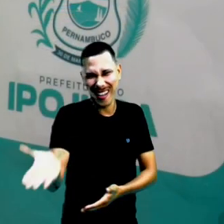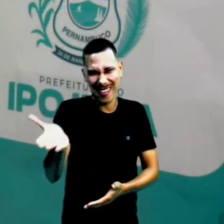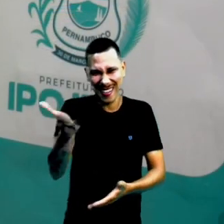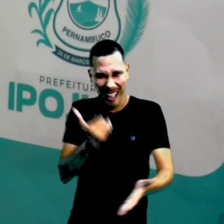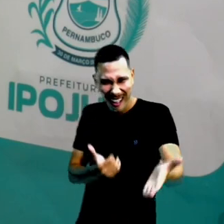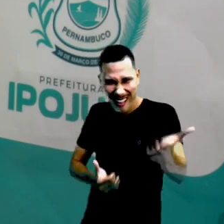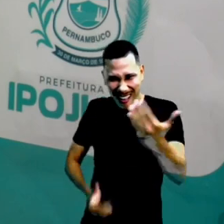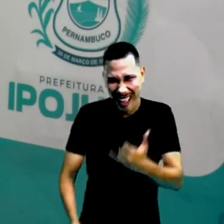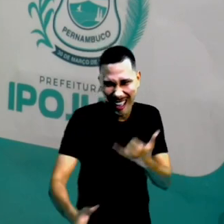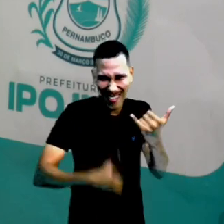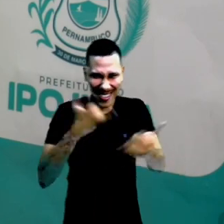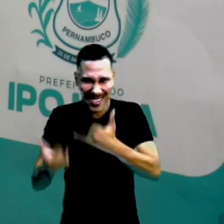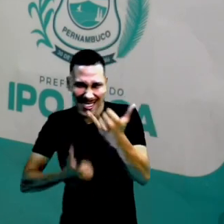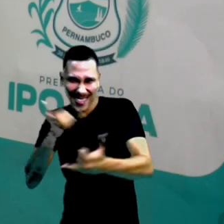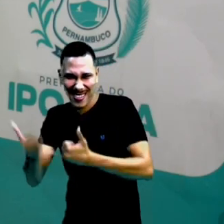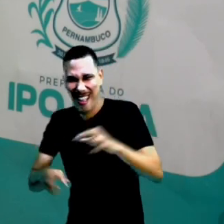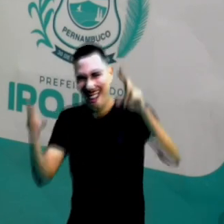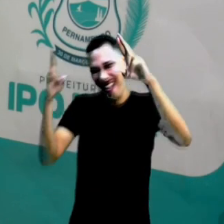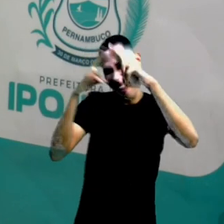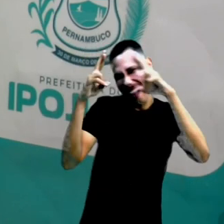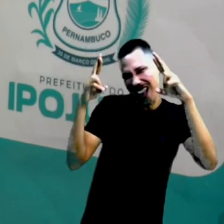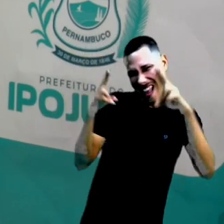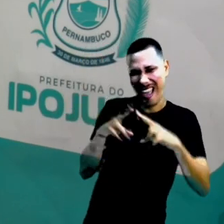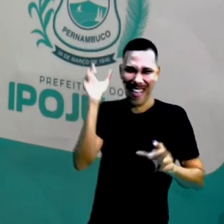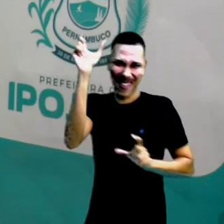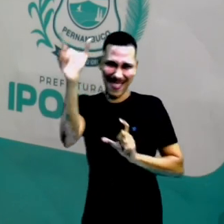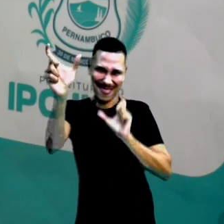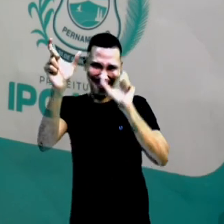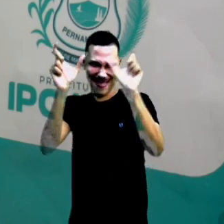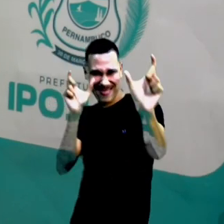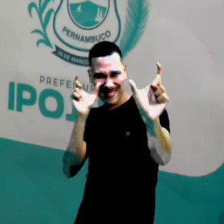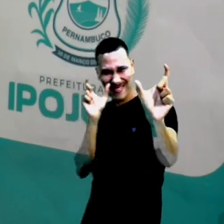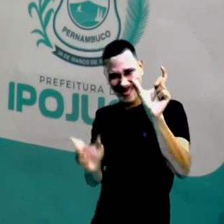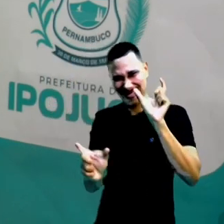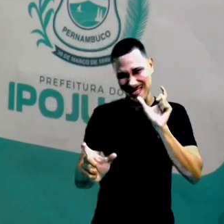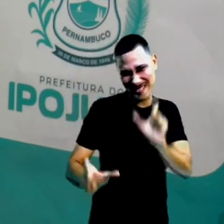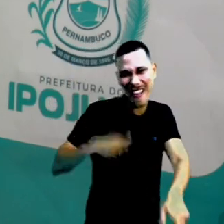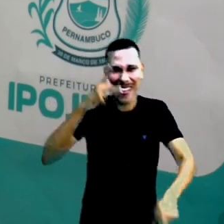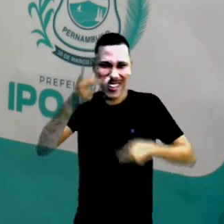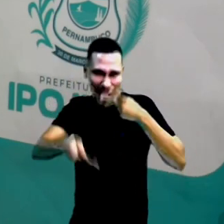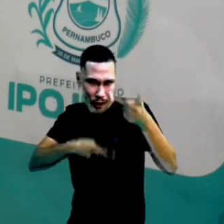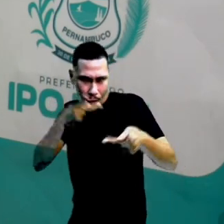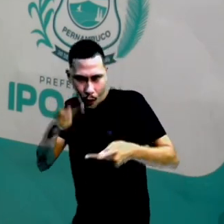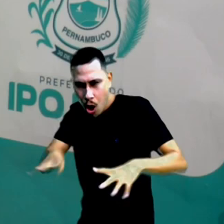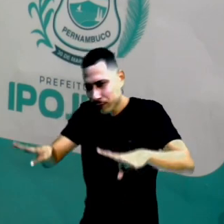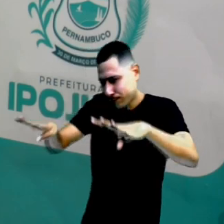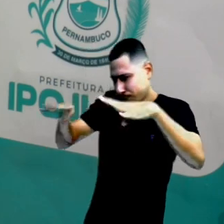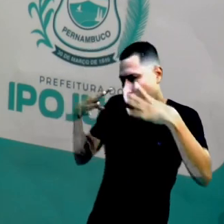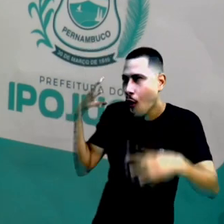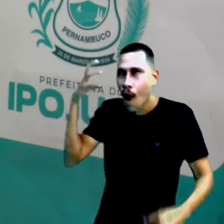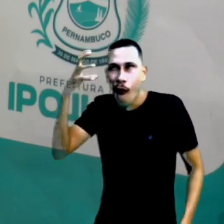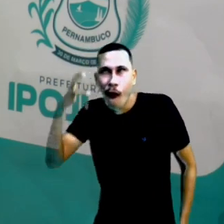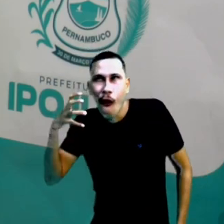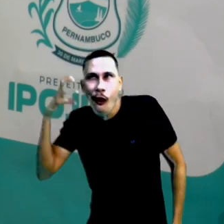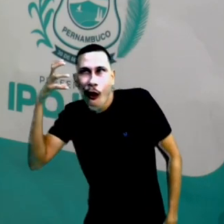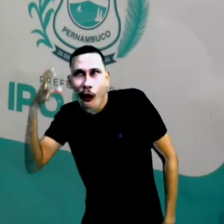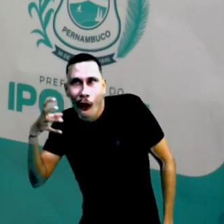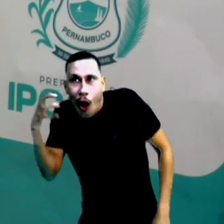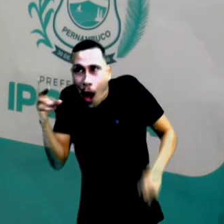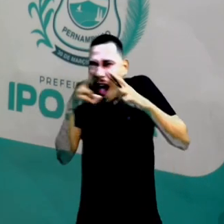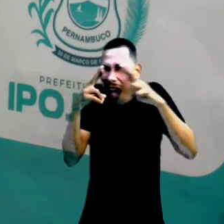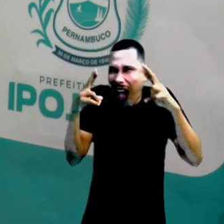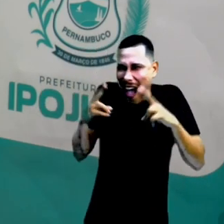brincar de rima. Uma palavra eu vou falar. Preste atenção no som pra ver se com outra ela